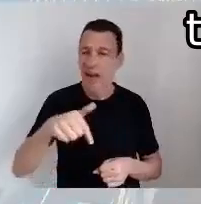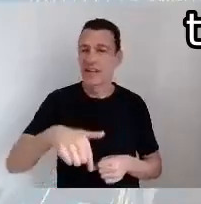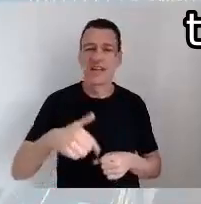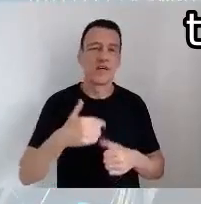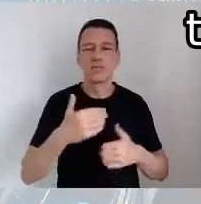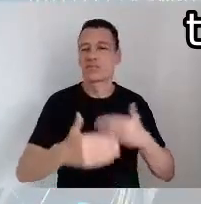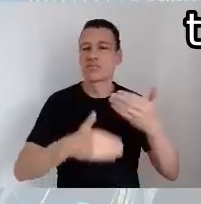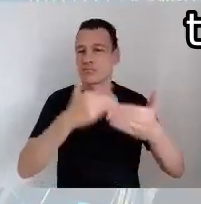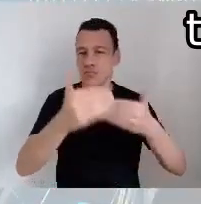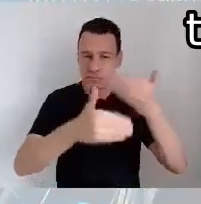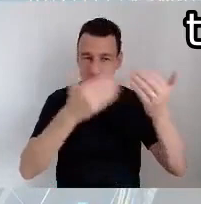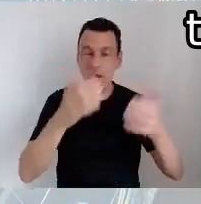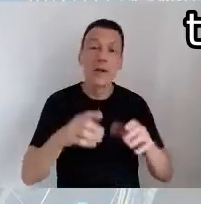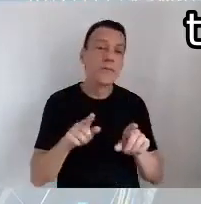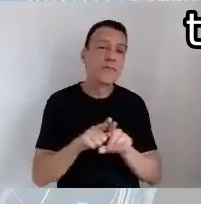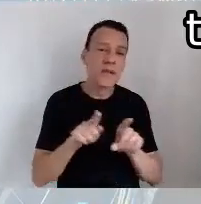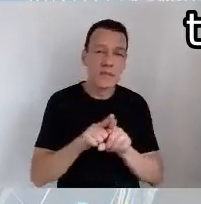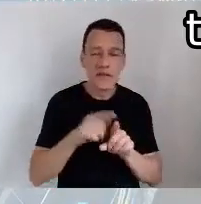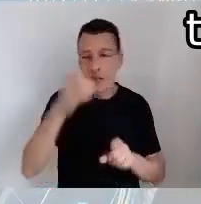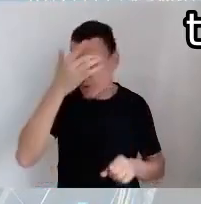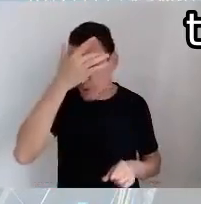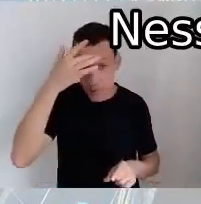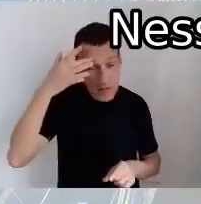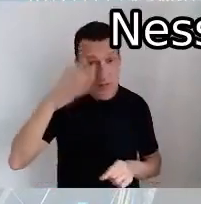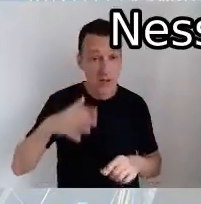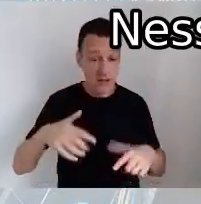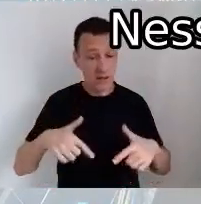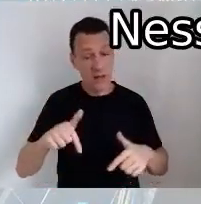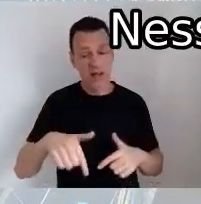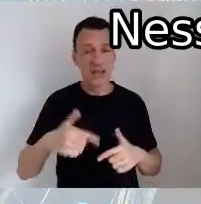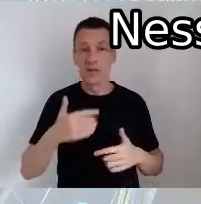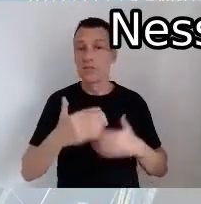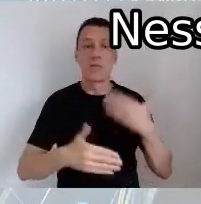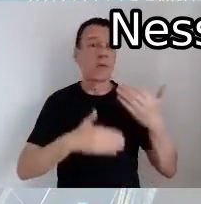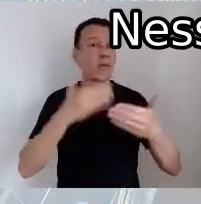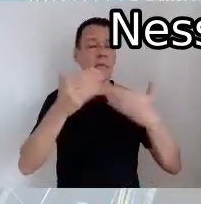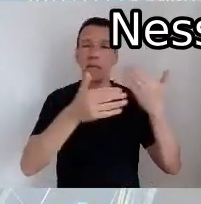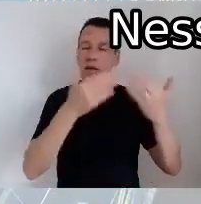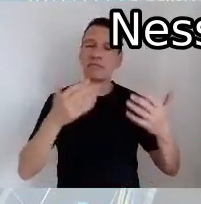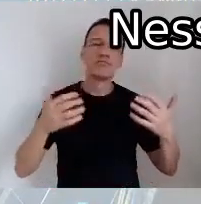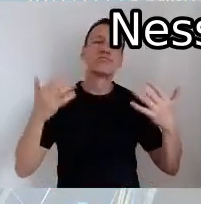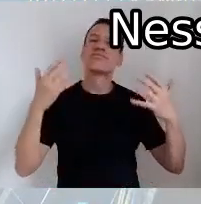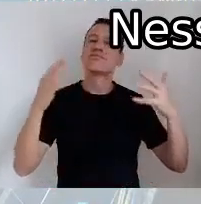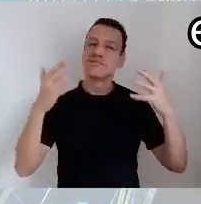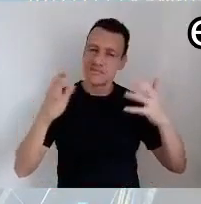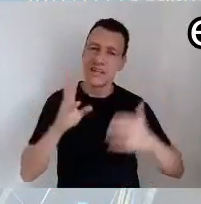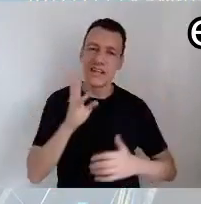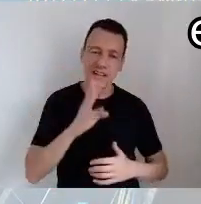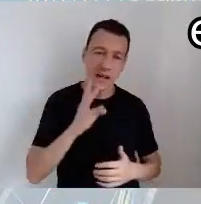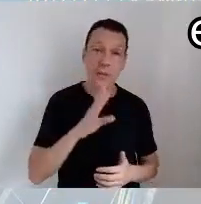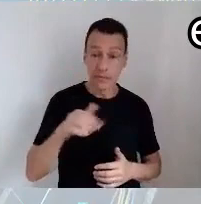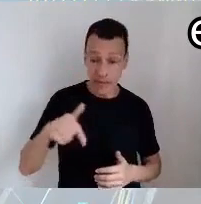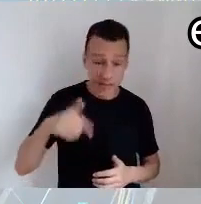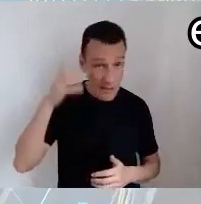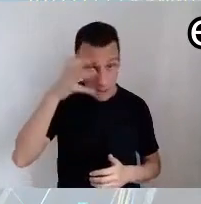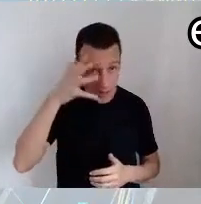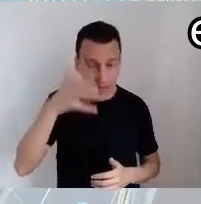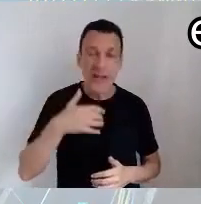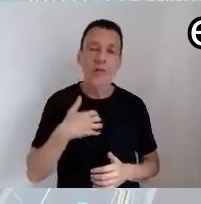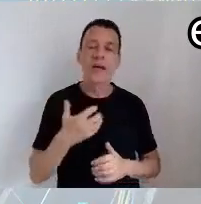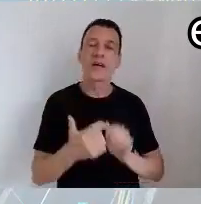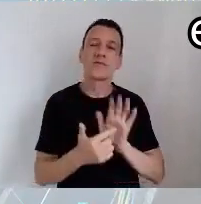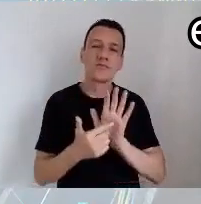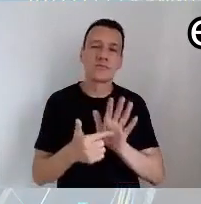doas também na carreira a partir da participação aqui no evento nessa palestra especificamente eu quero compartilhar com você essa palestra tem uma